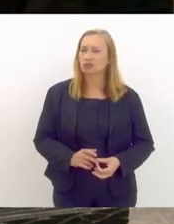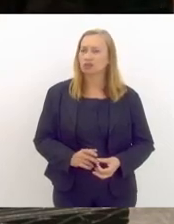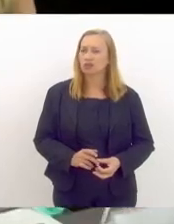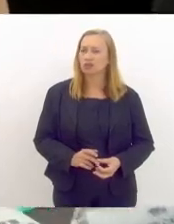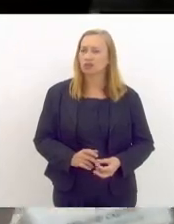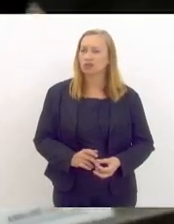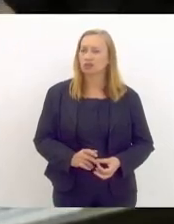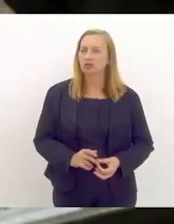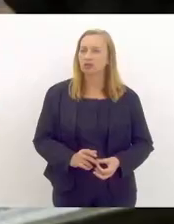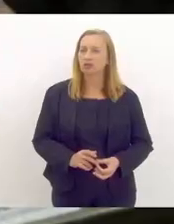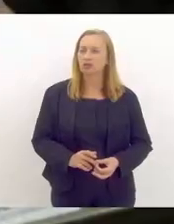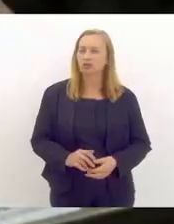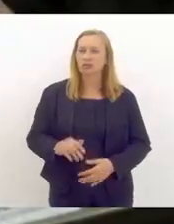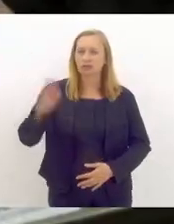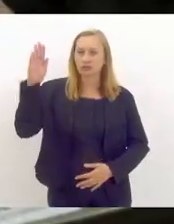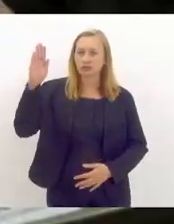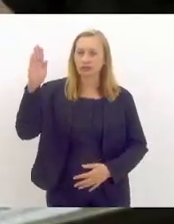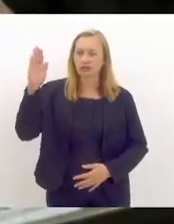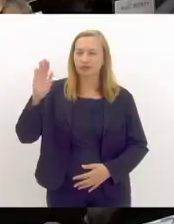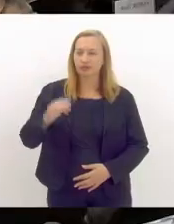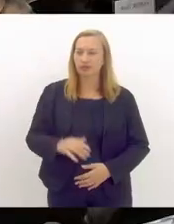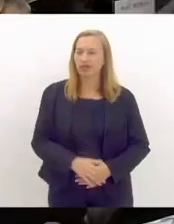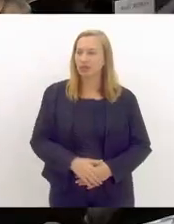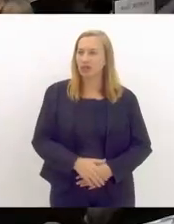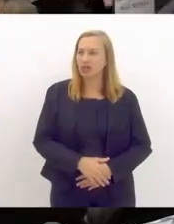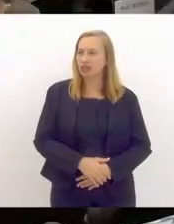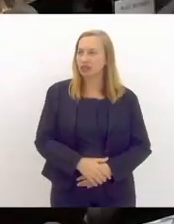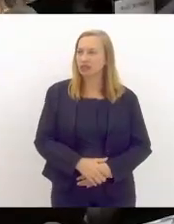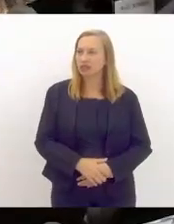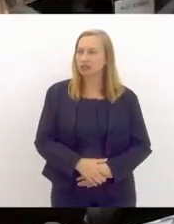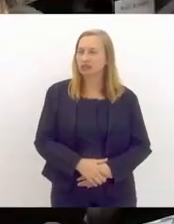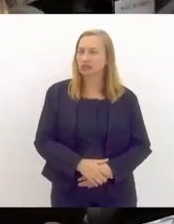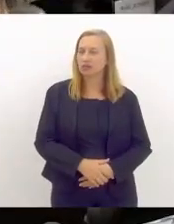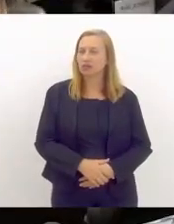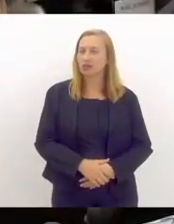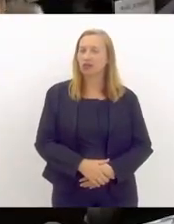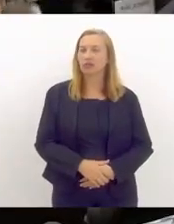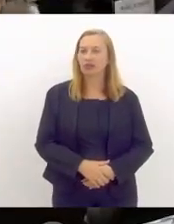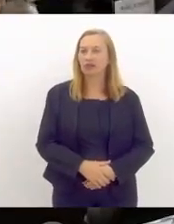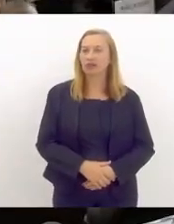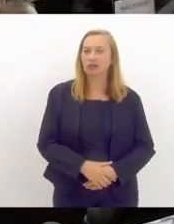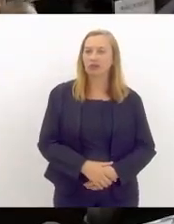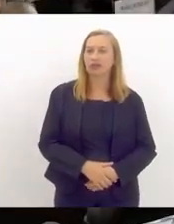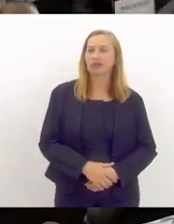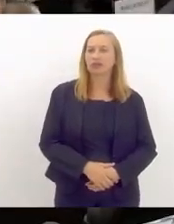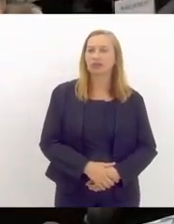Parabéns, docente. Assim o prometo. Márcio Gualberto.